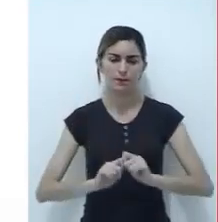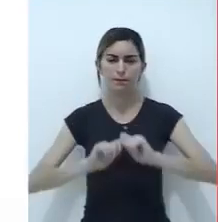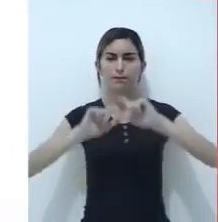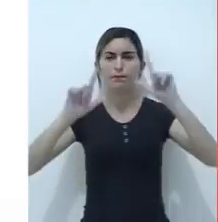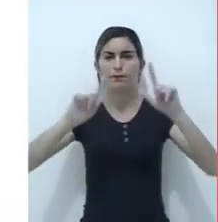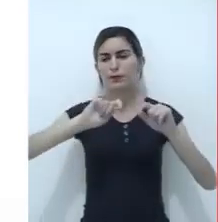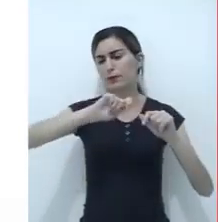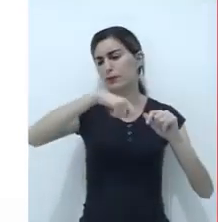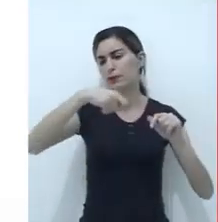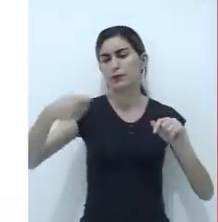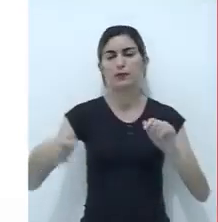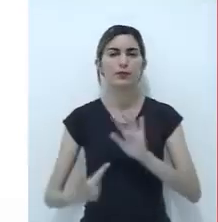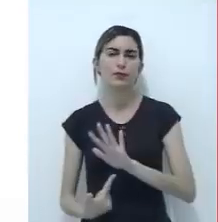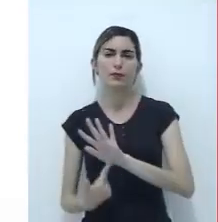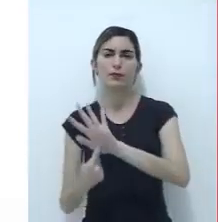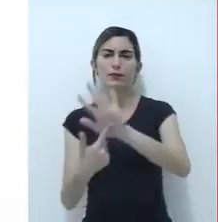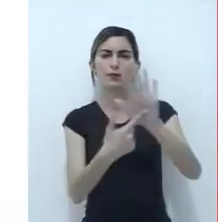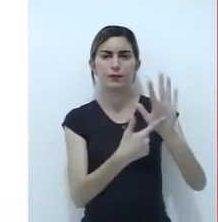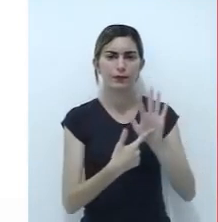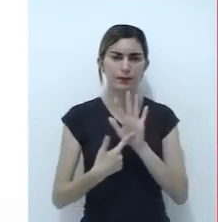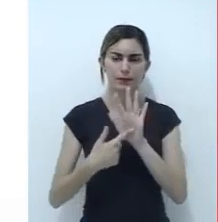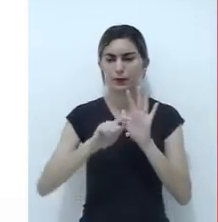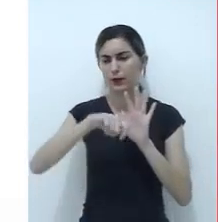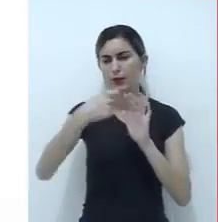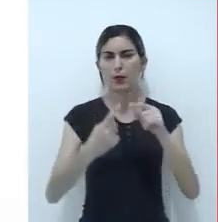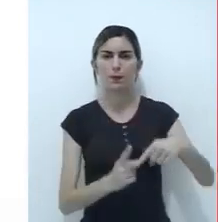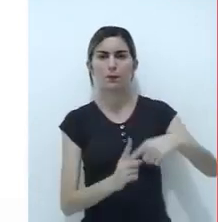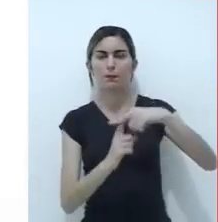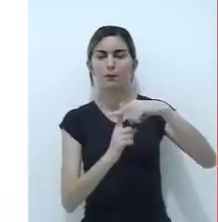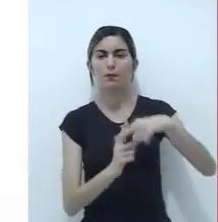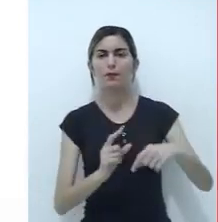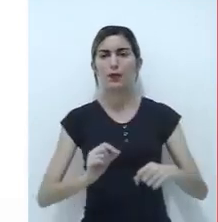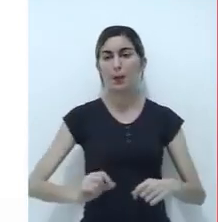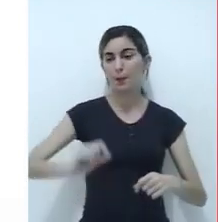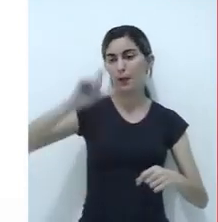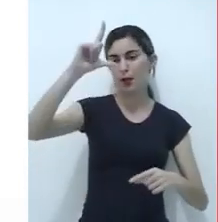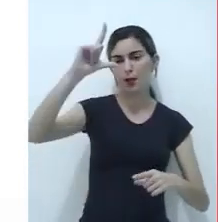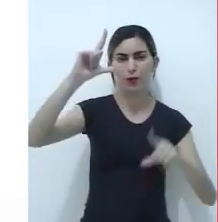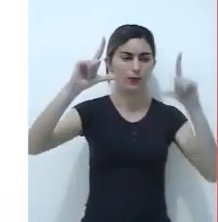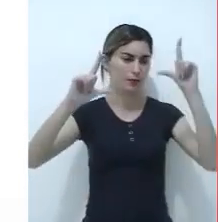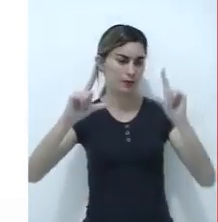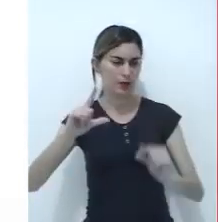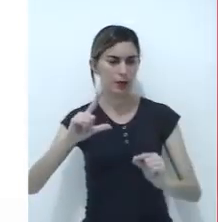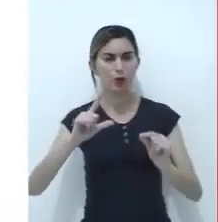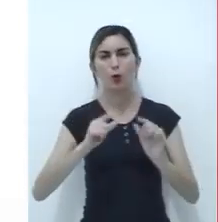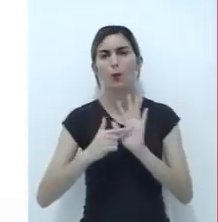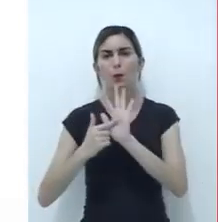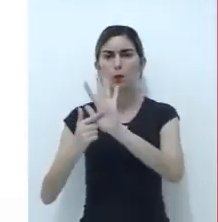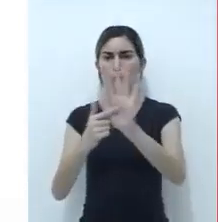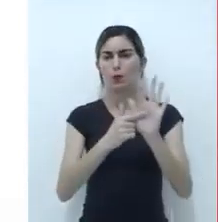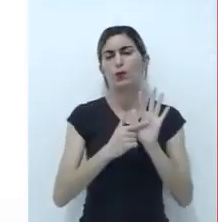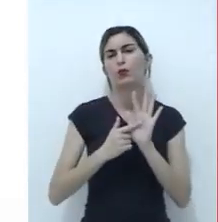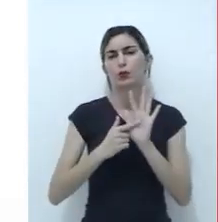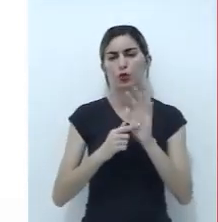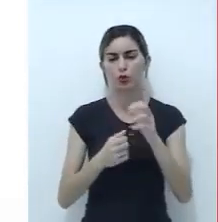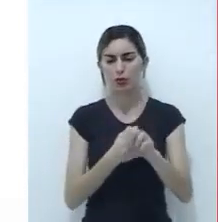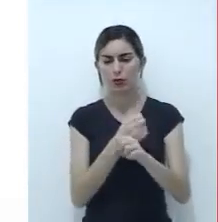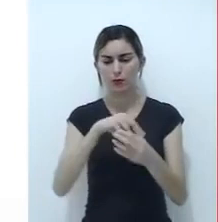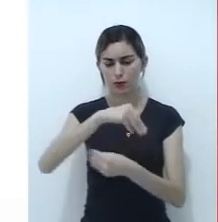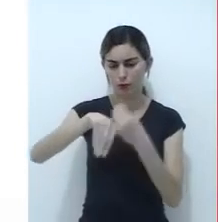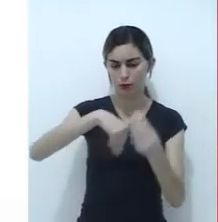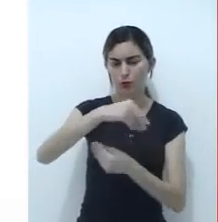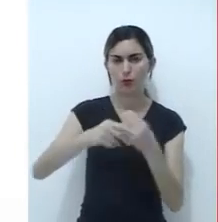imagem. Sinais que vão aparecer com frequência. Sinal de maior ou sinal de menor, que vão indicar aí o sentido da